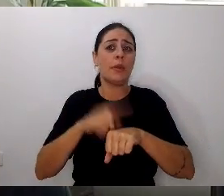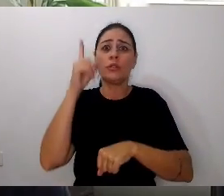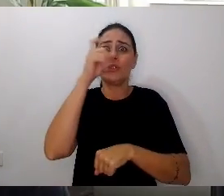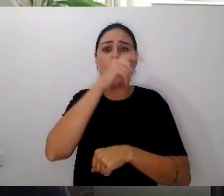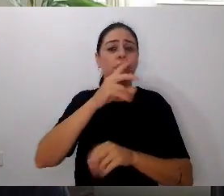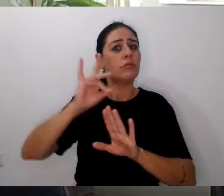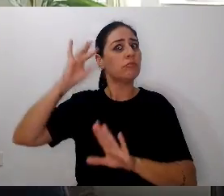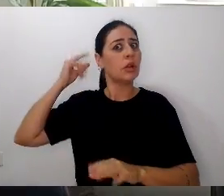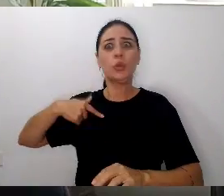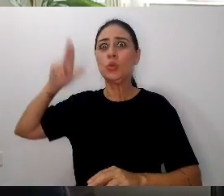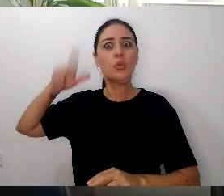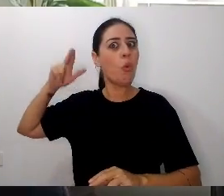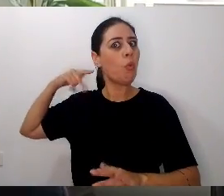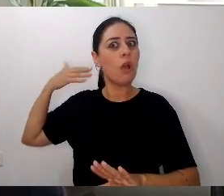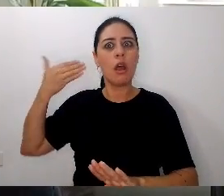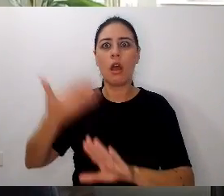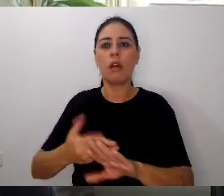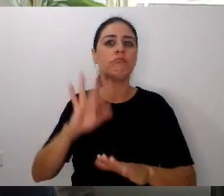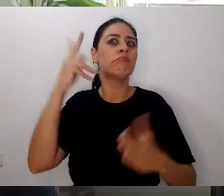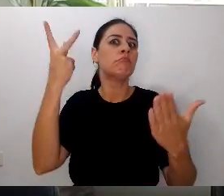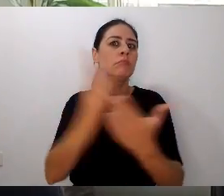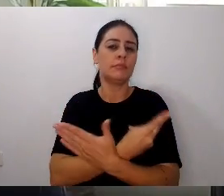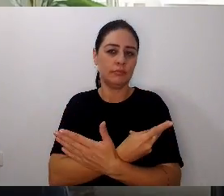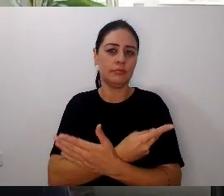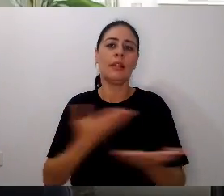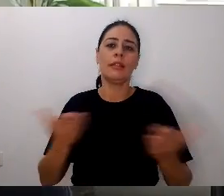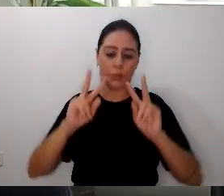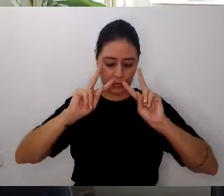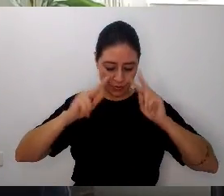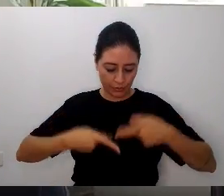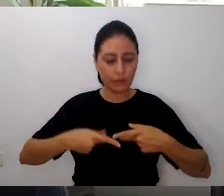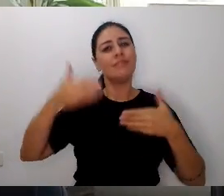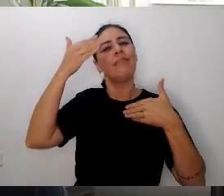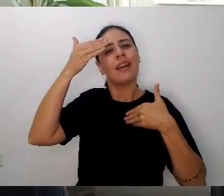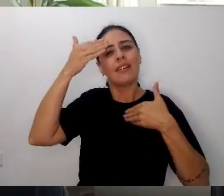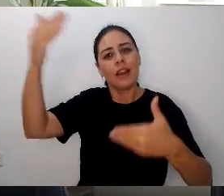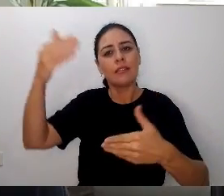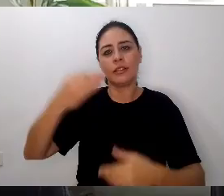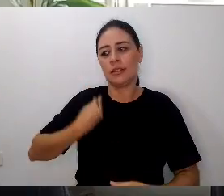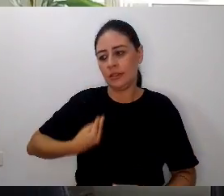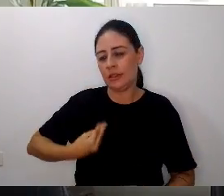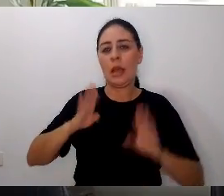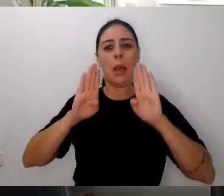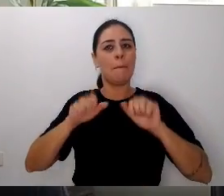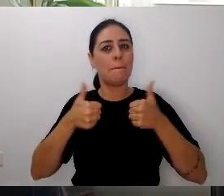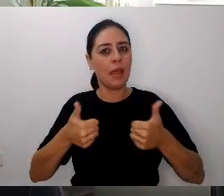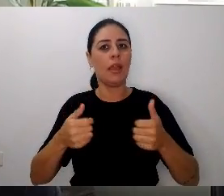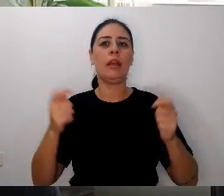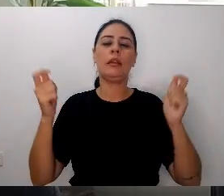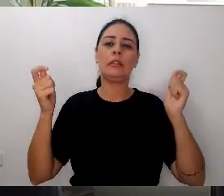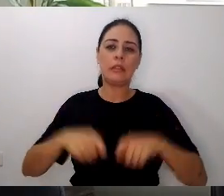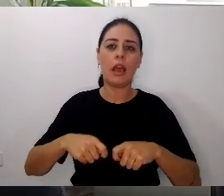Um momento de olhar para si e agradecer. Agradecer que estamos bem, que ainda estamos caminhando, que